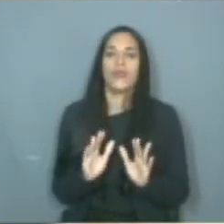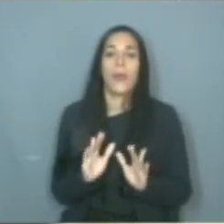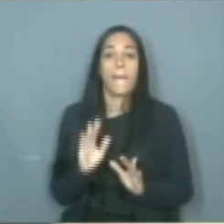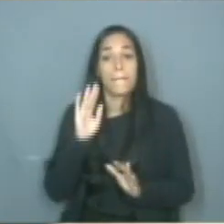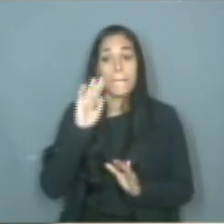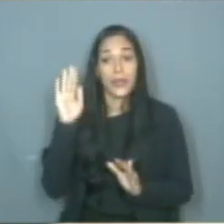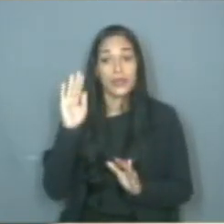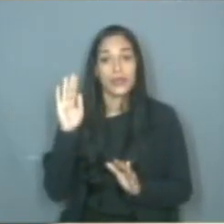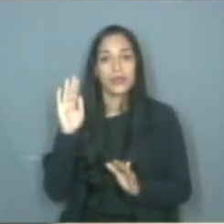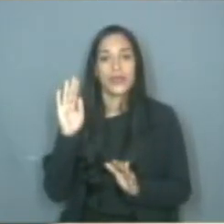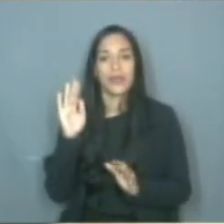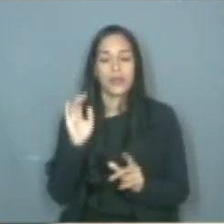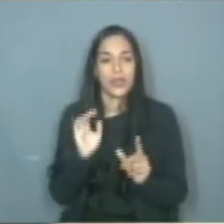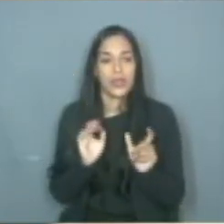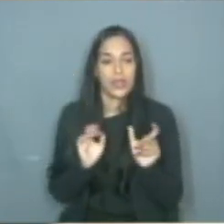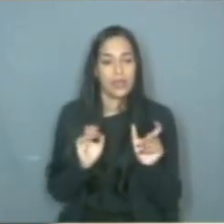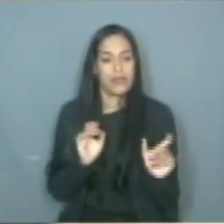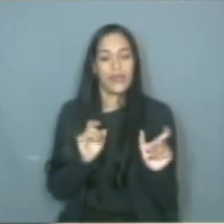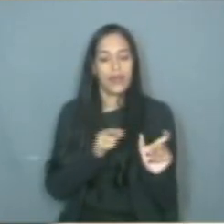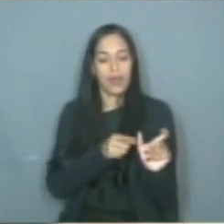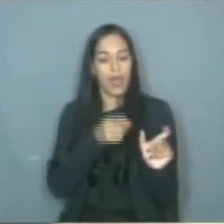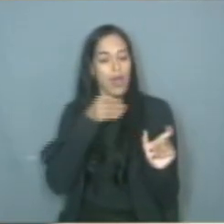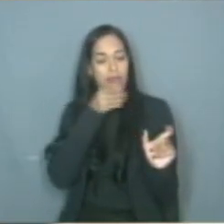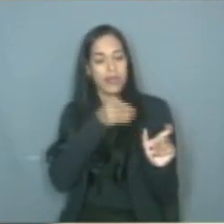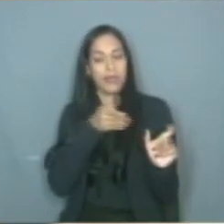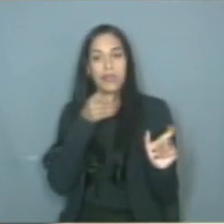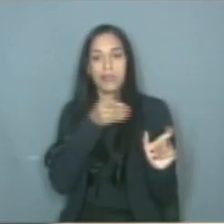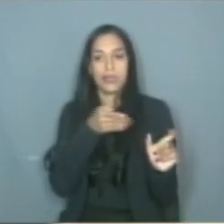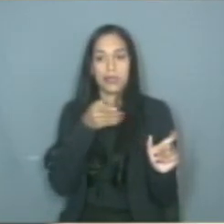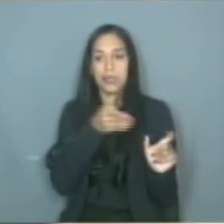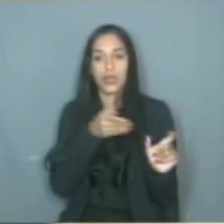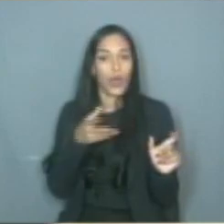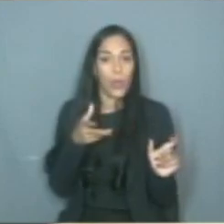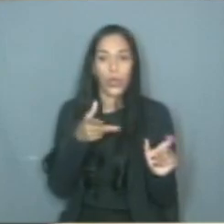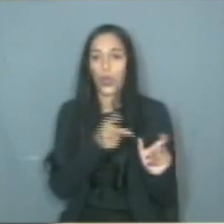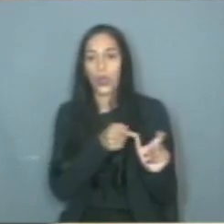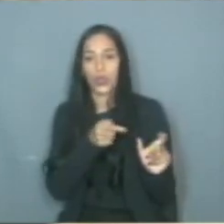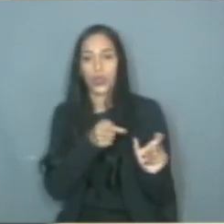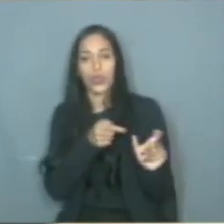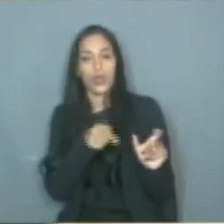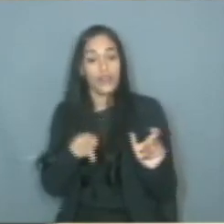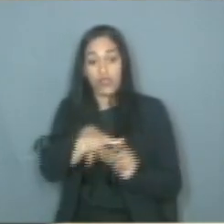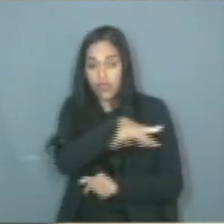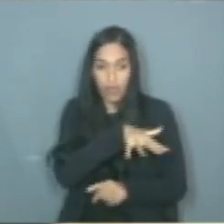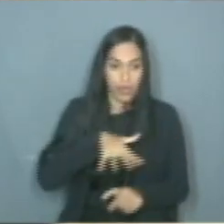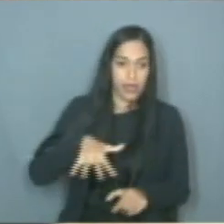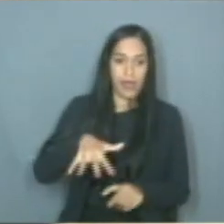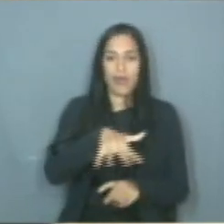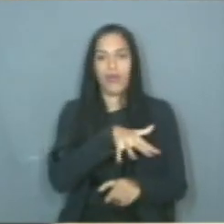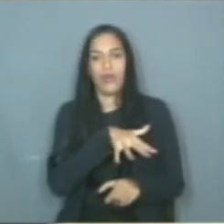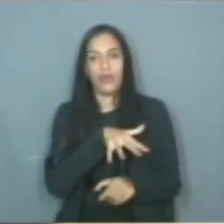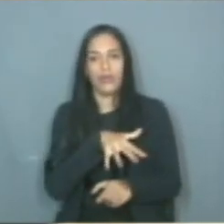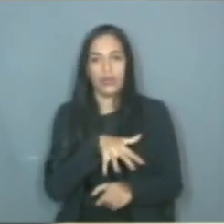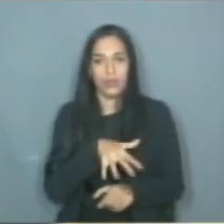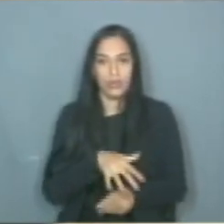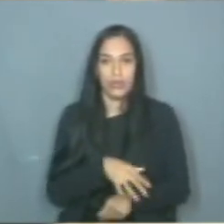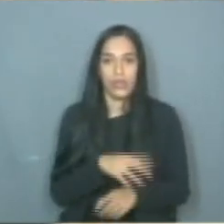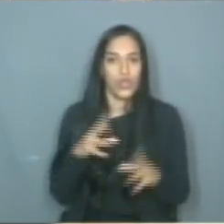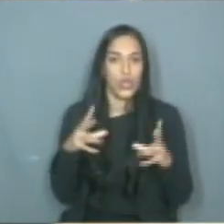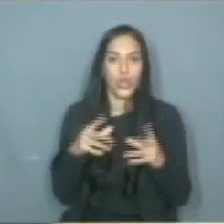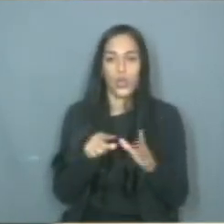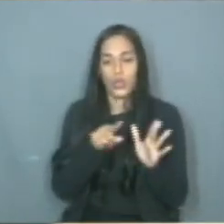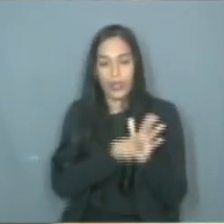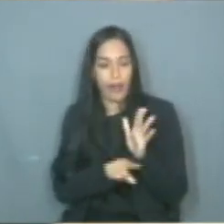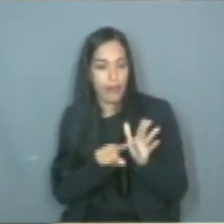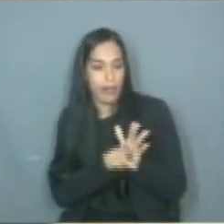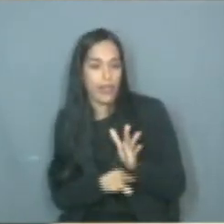não pegar um ponto e focar como tudo aquilo fosse geral, que fosse tudo